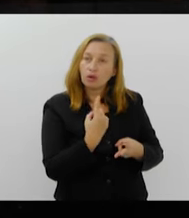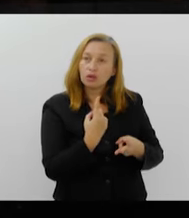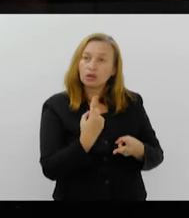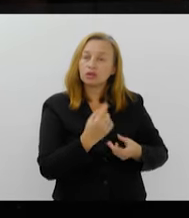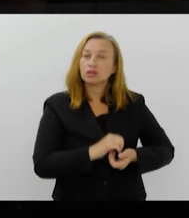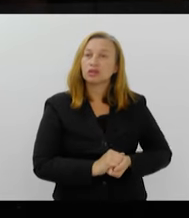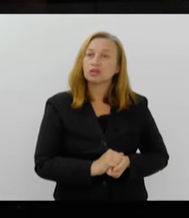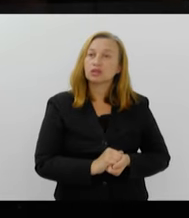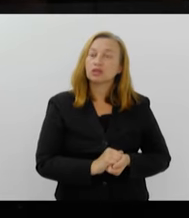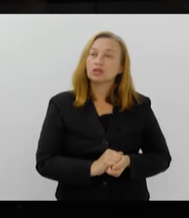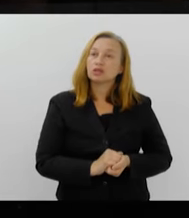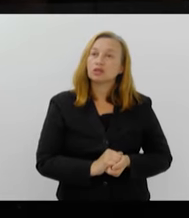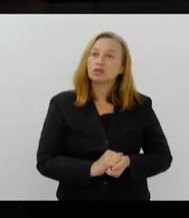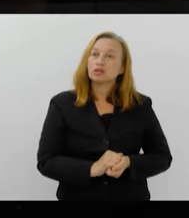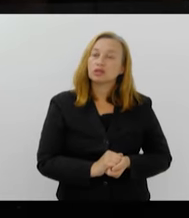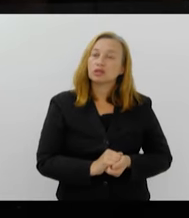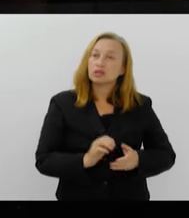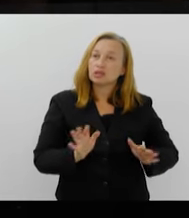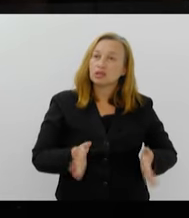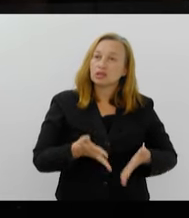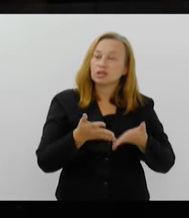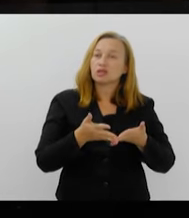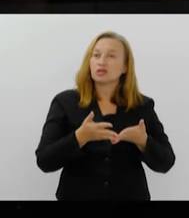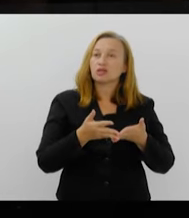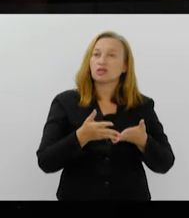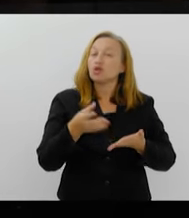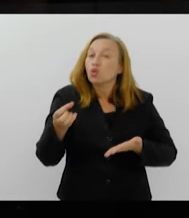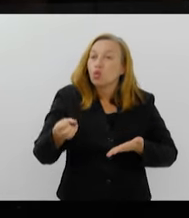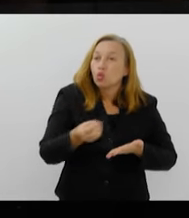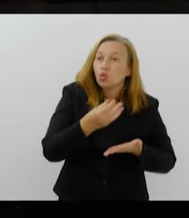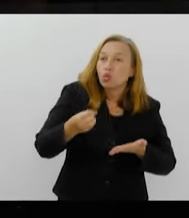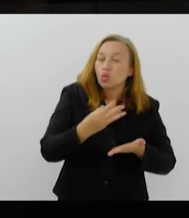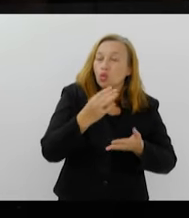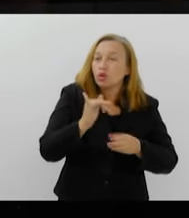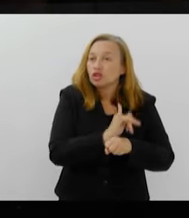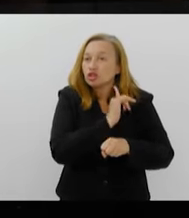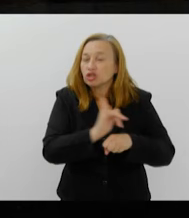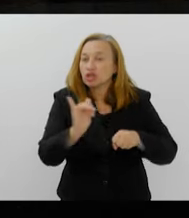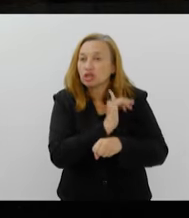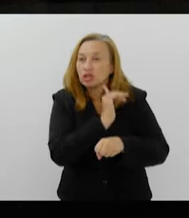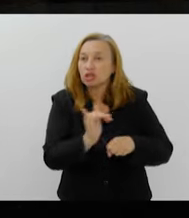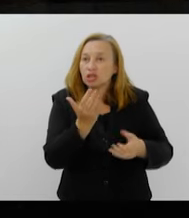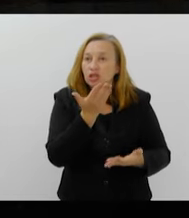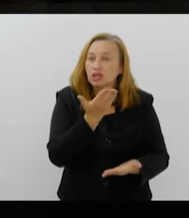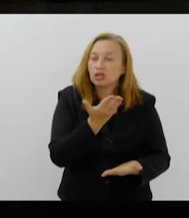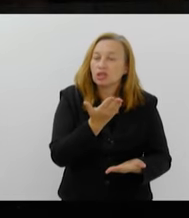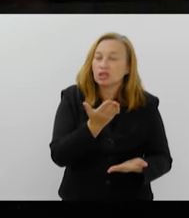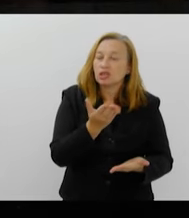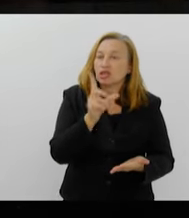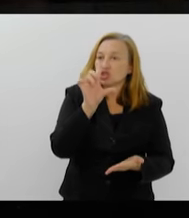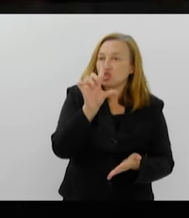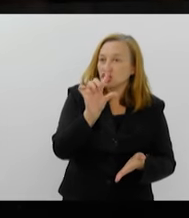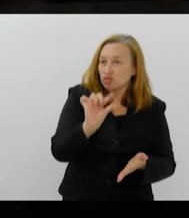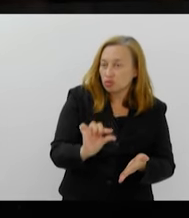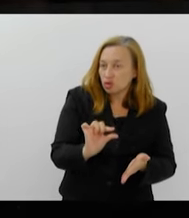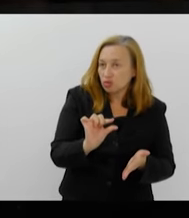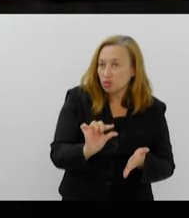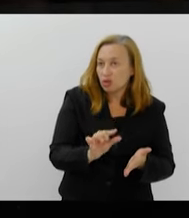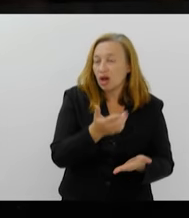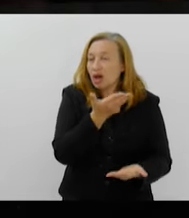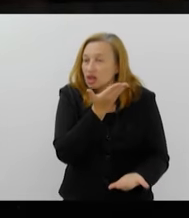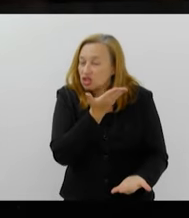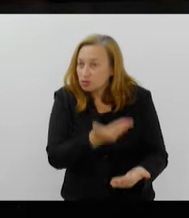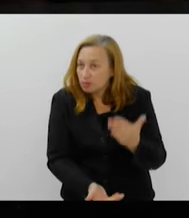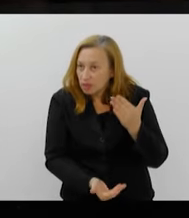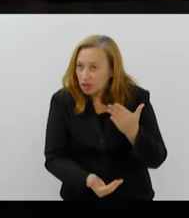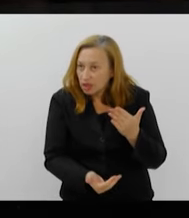otimizar as receitas com novas abordagens que limite as perdas de arrecadação e reduzam a margem de